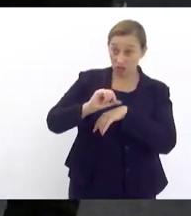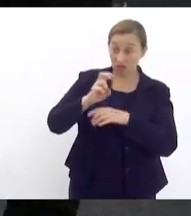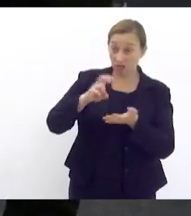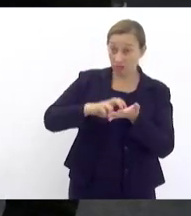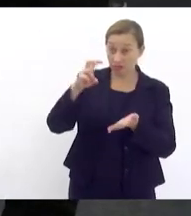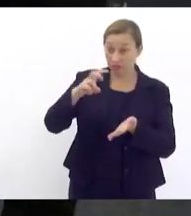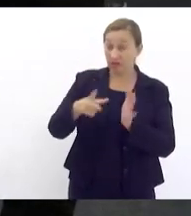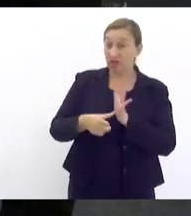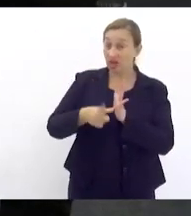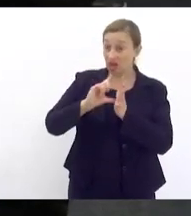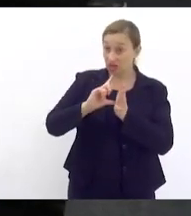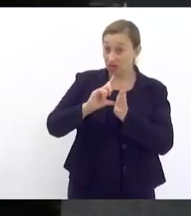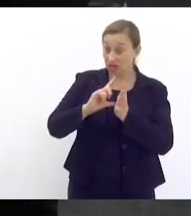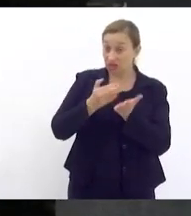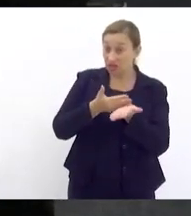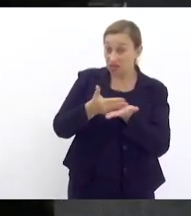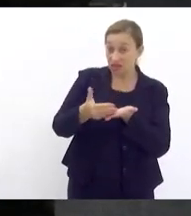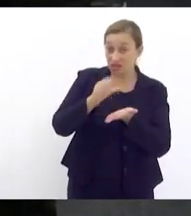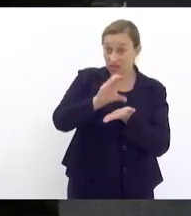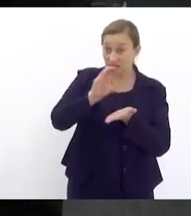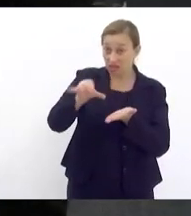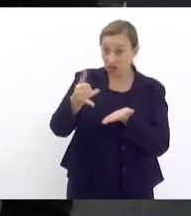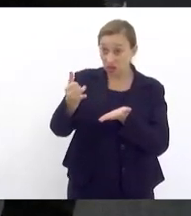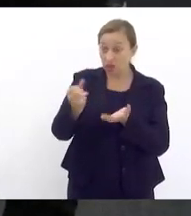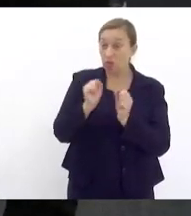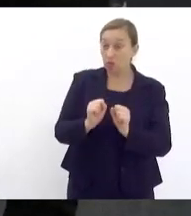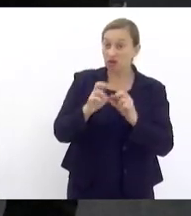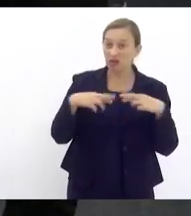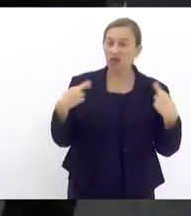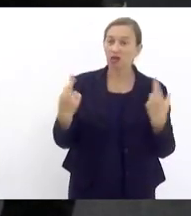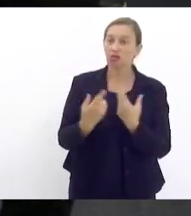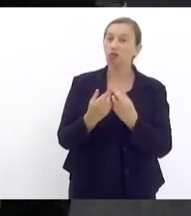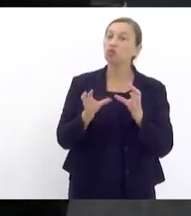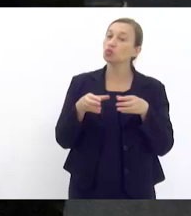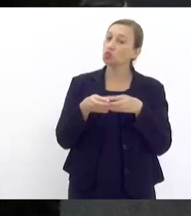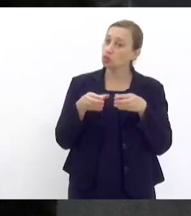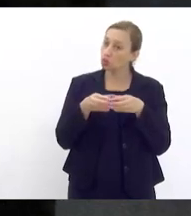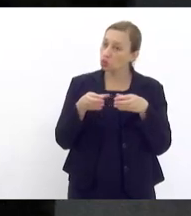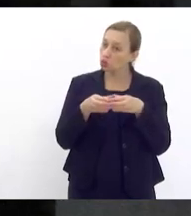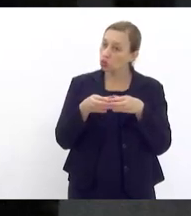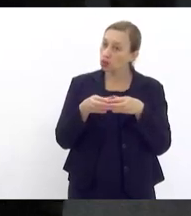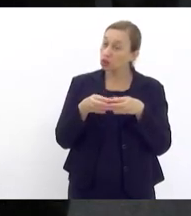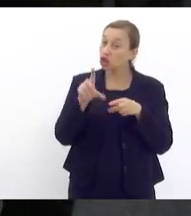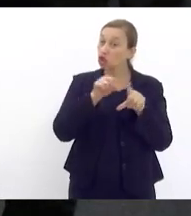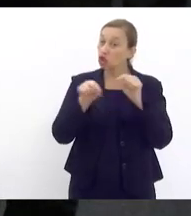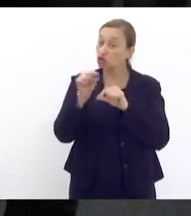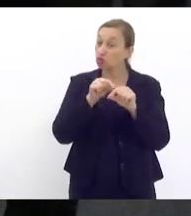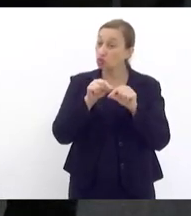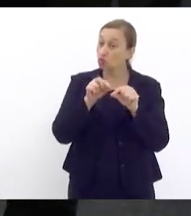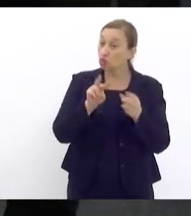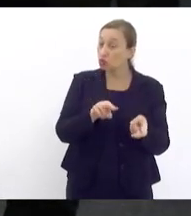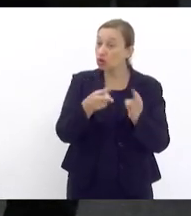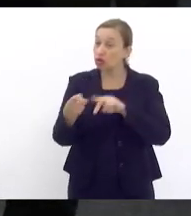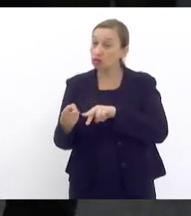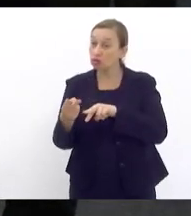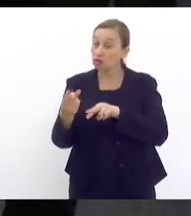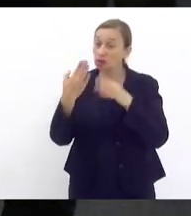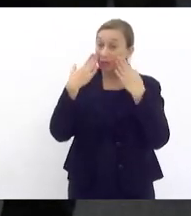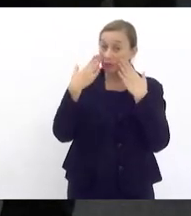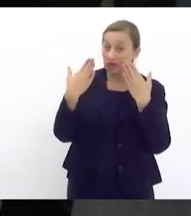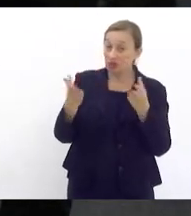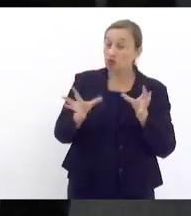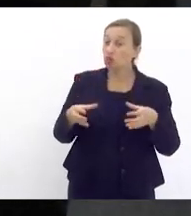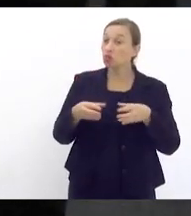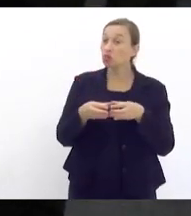do início da ccj que a gente faz uma reunião desse grupo E aí decido o caminho a ser adotado e apresente em conjunto